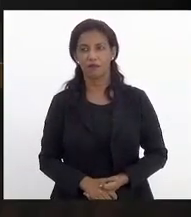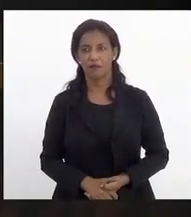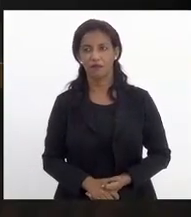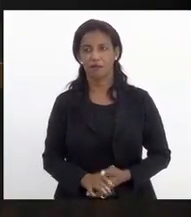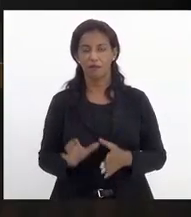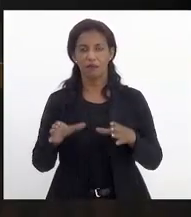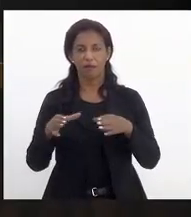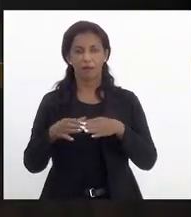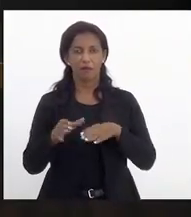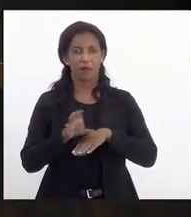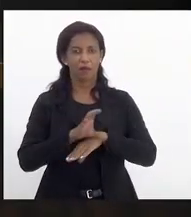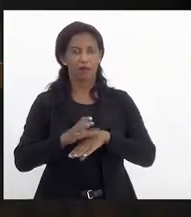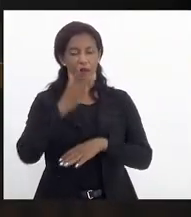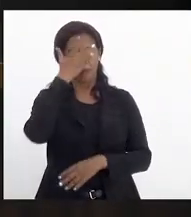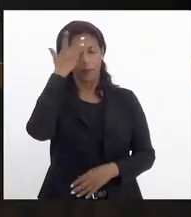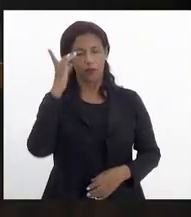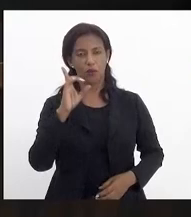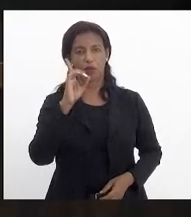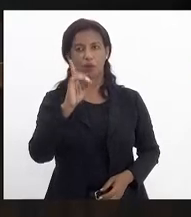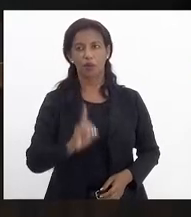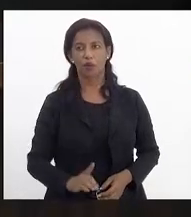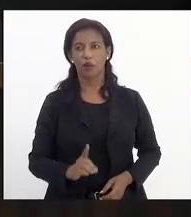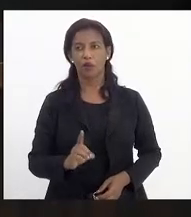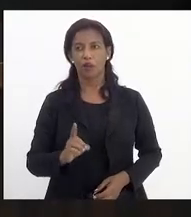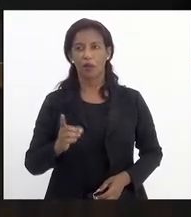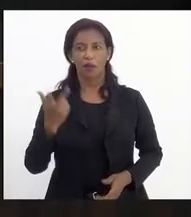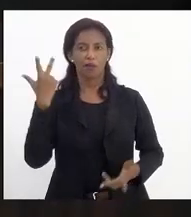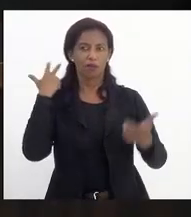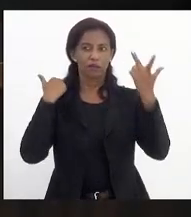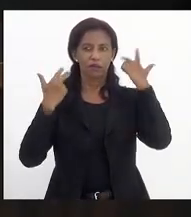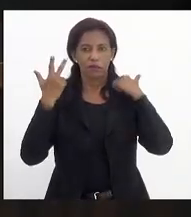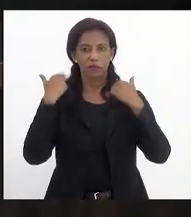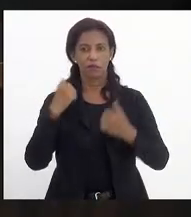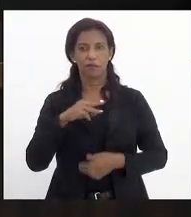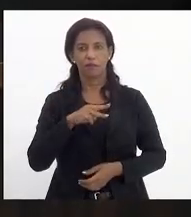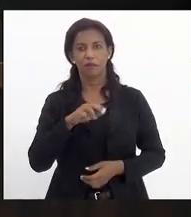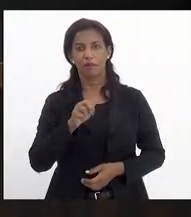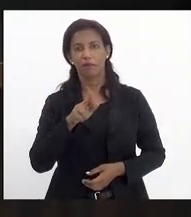Pela Comissão da Pessoa com Deficiência, deputado Marcelo Cabeleireiro.